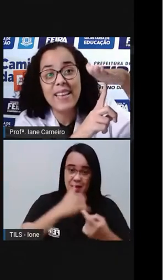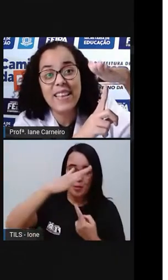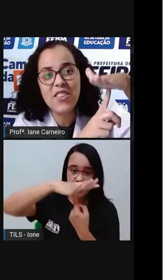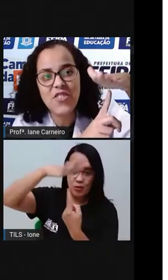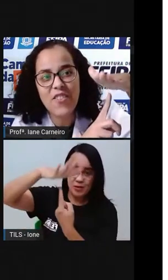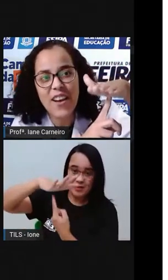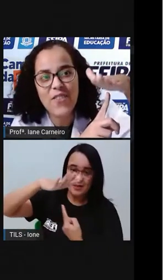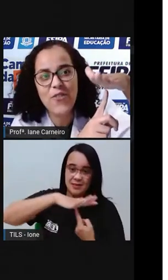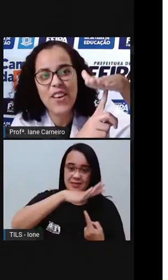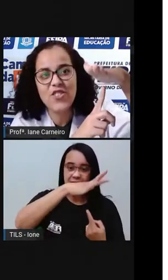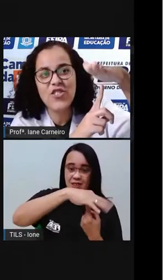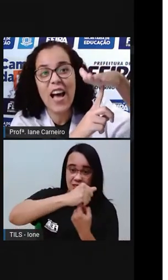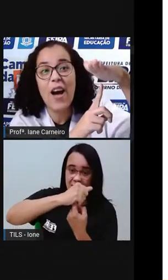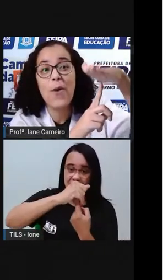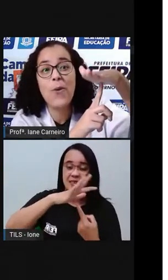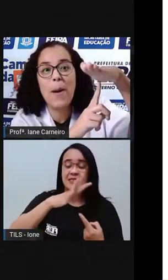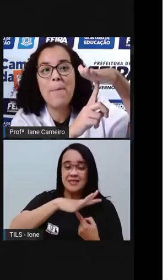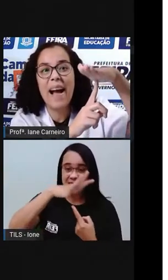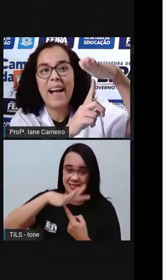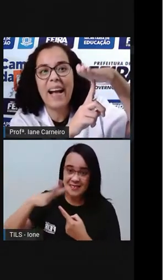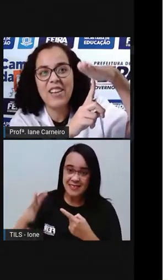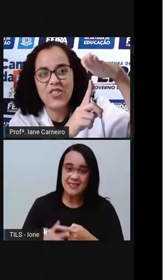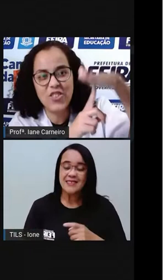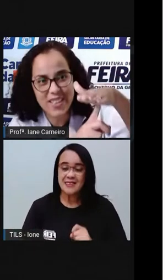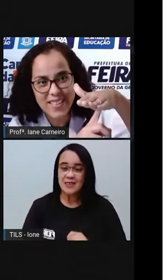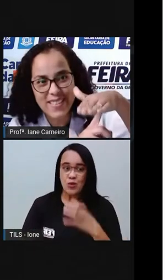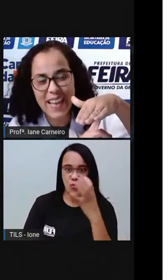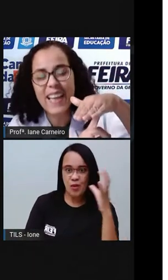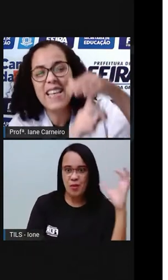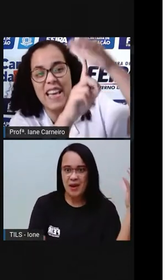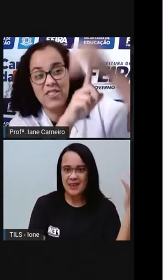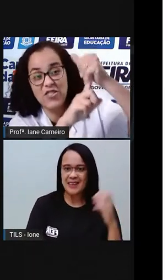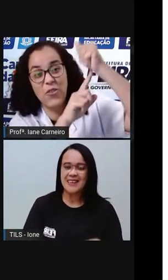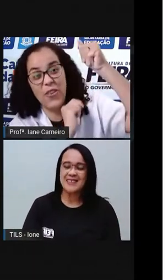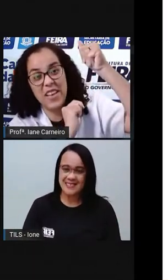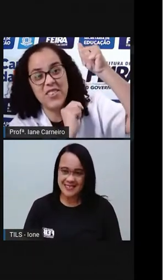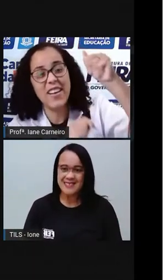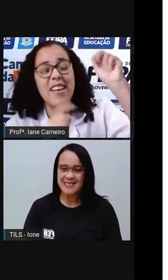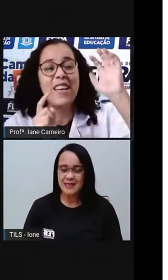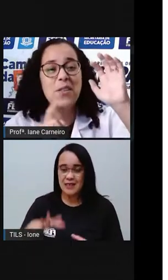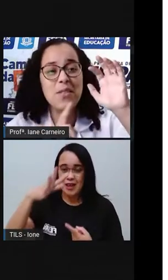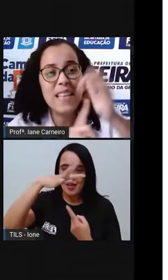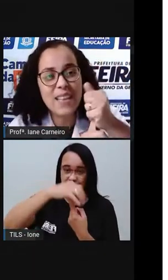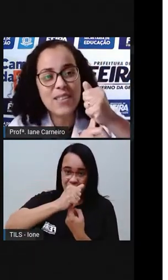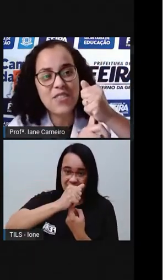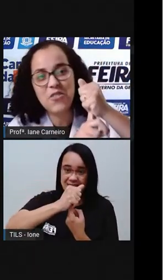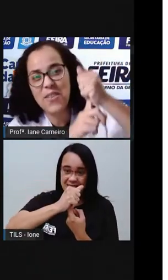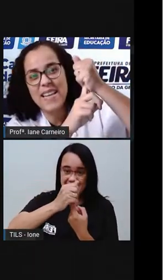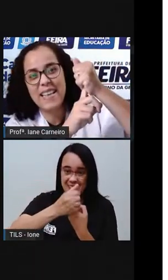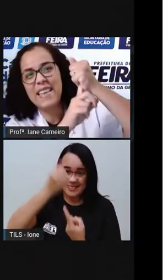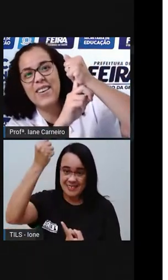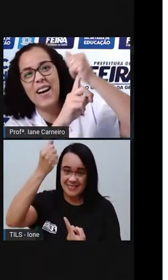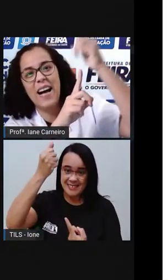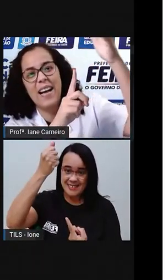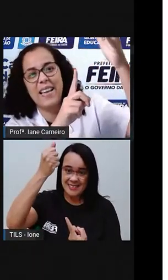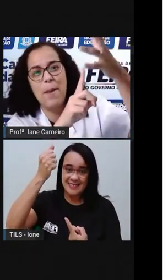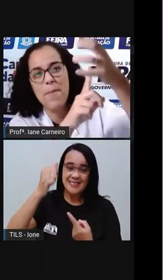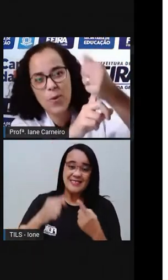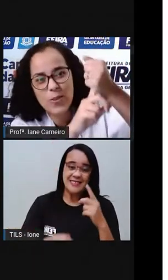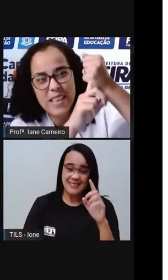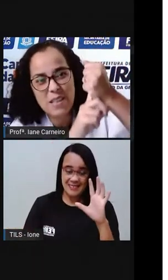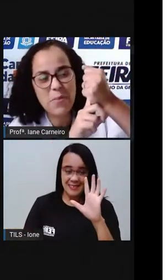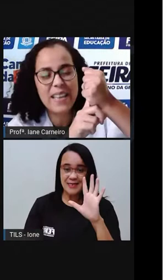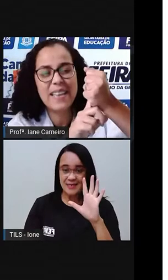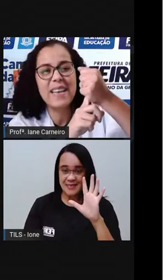dedo aqui que já vai fechar o abacaxi né E aí a gente fecha e os de a velha aqui ó